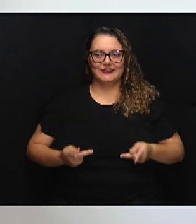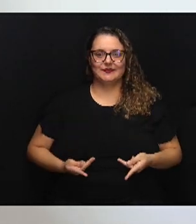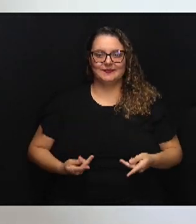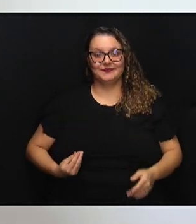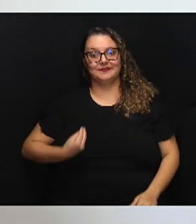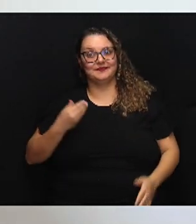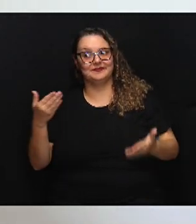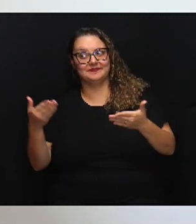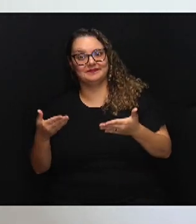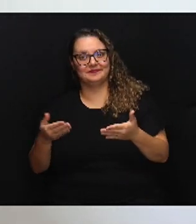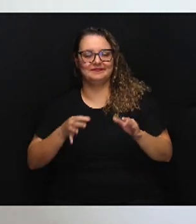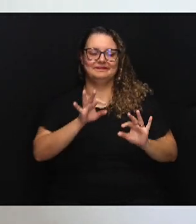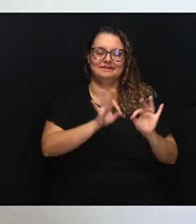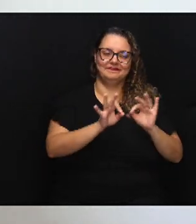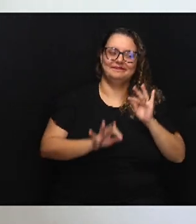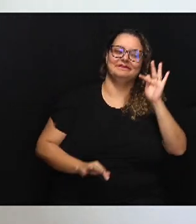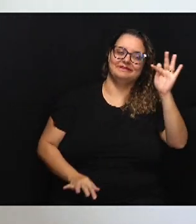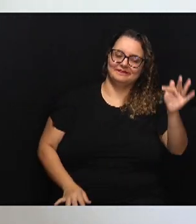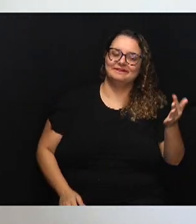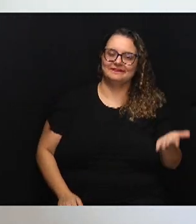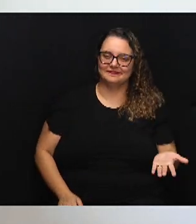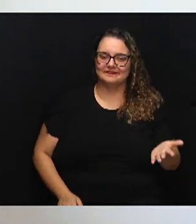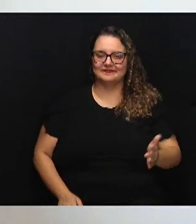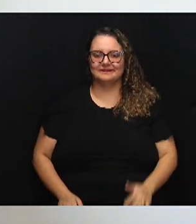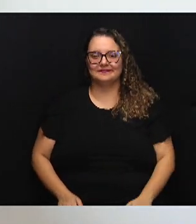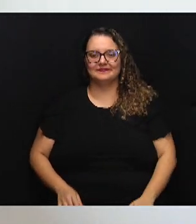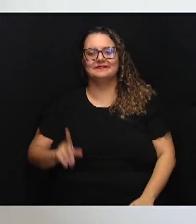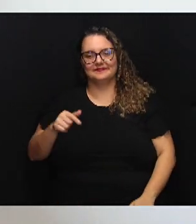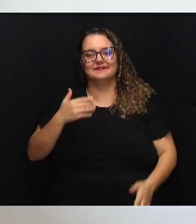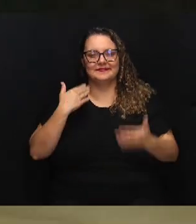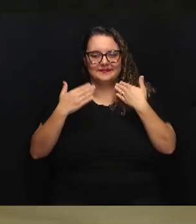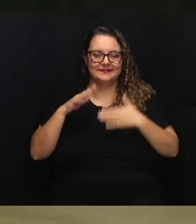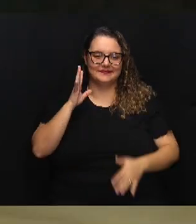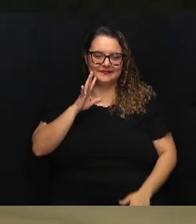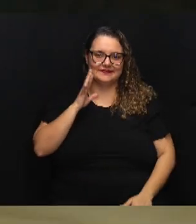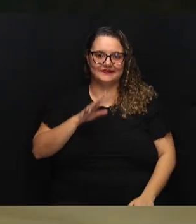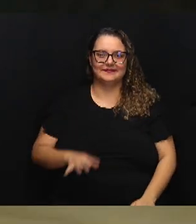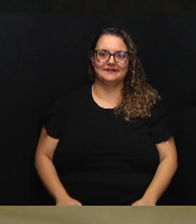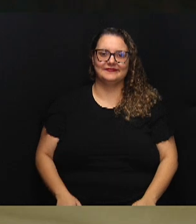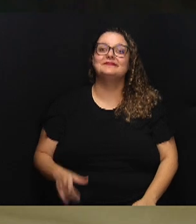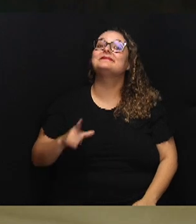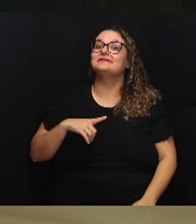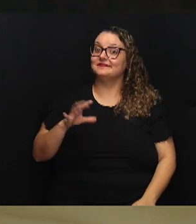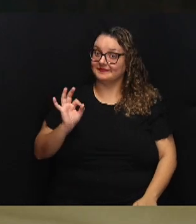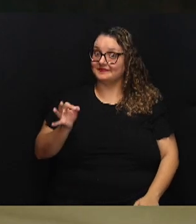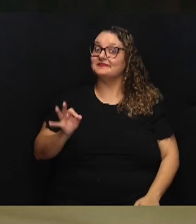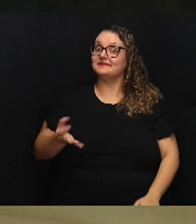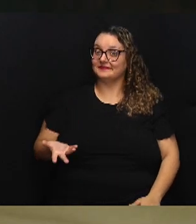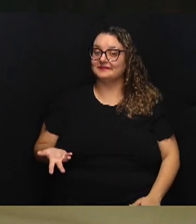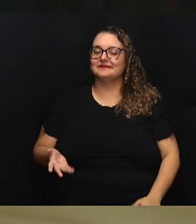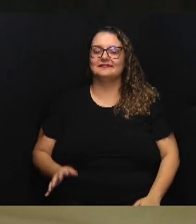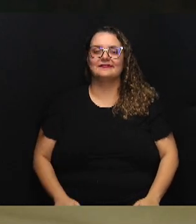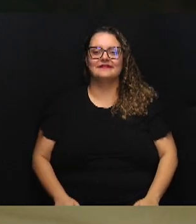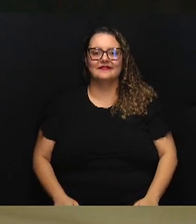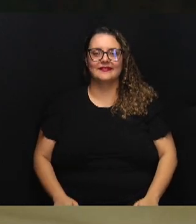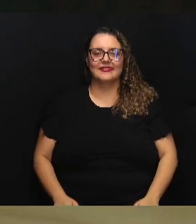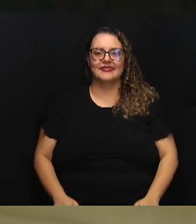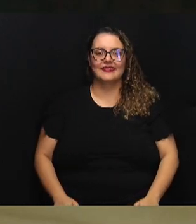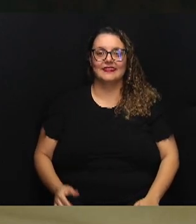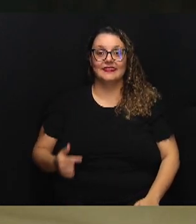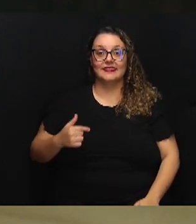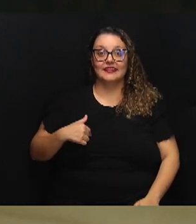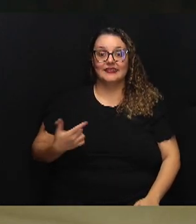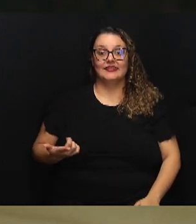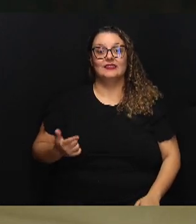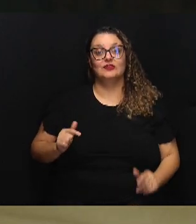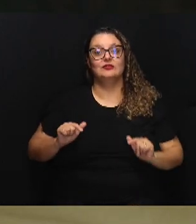o hoje ou se planejar para amanhã, e vai ser um papo bem legal. Eu tenho certeza, né? Eu estou optando por viver um dia de